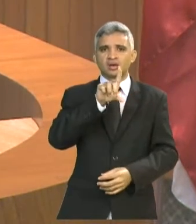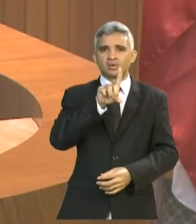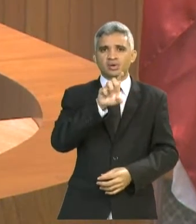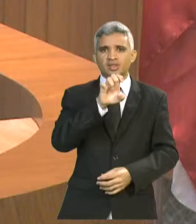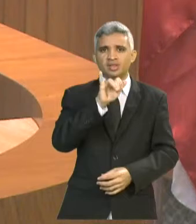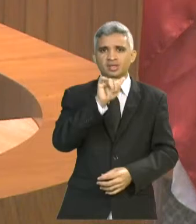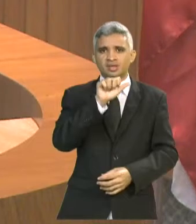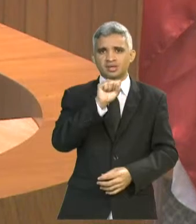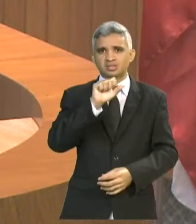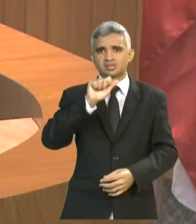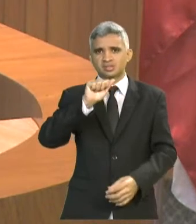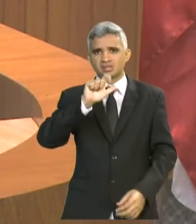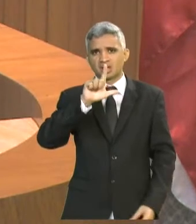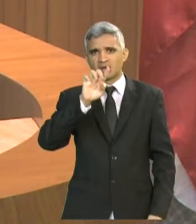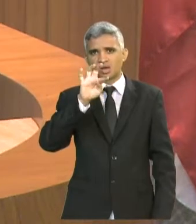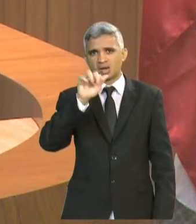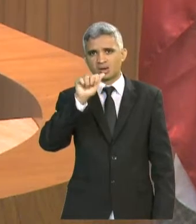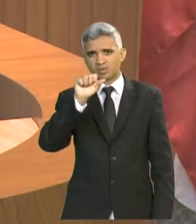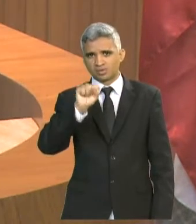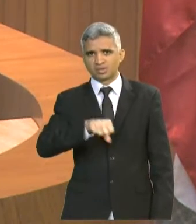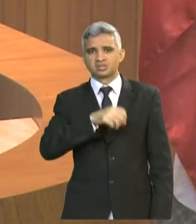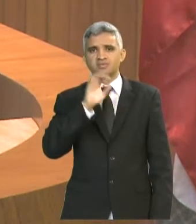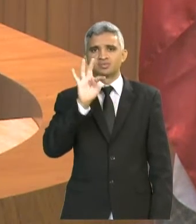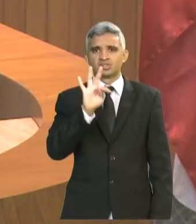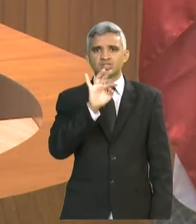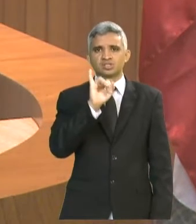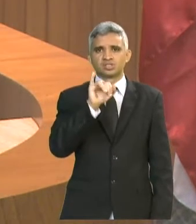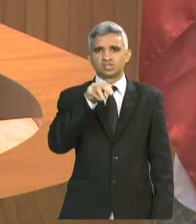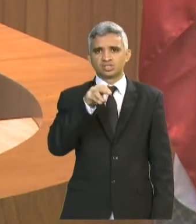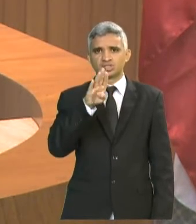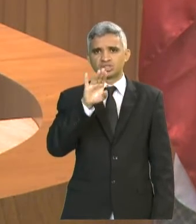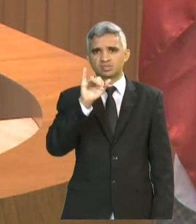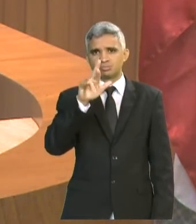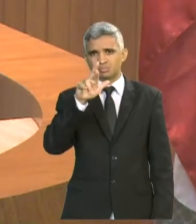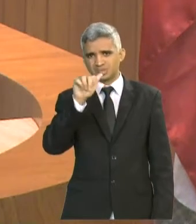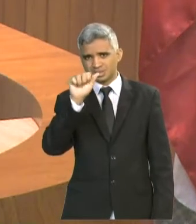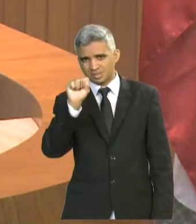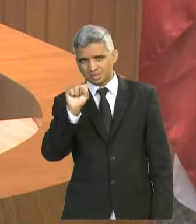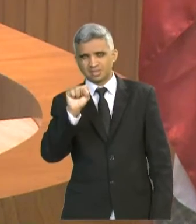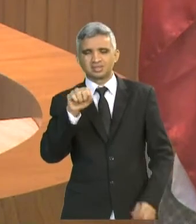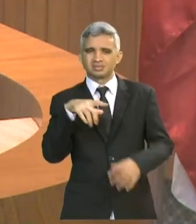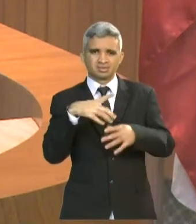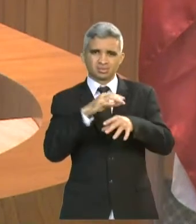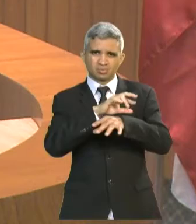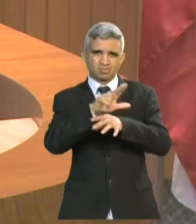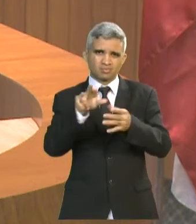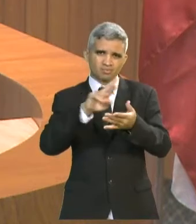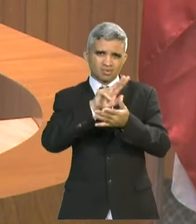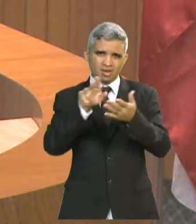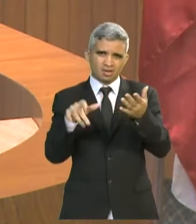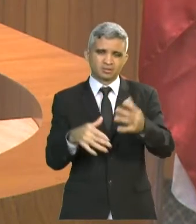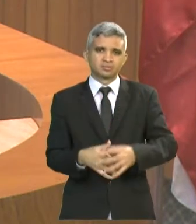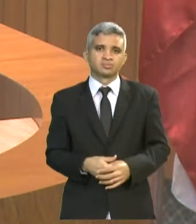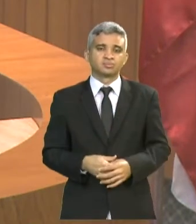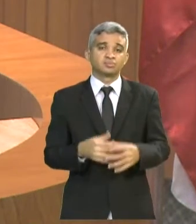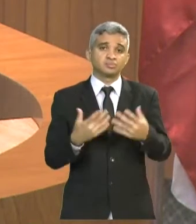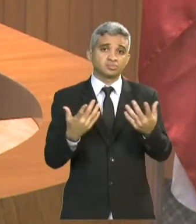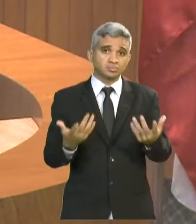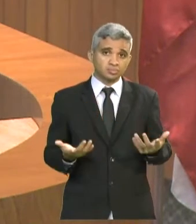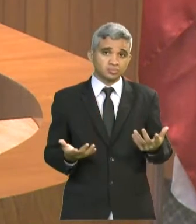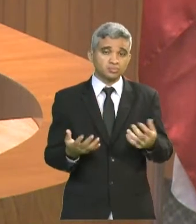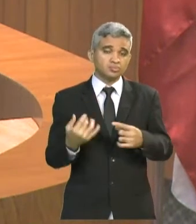Então, um projeto importante do governo do Estado, ratificado e aprovado pela Assembleia Legislativa. Daí destaco mais uma vez